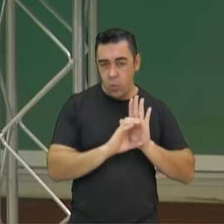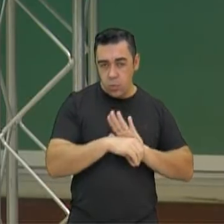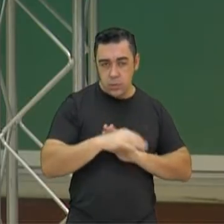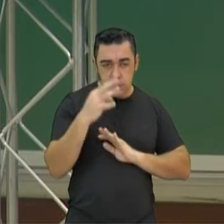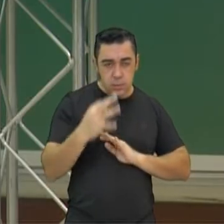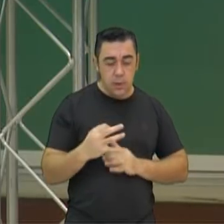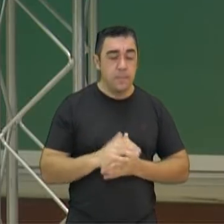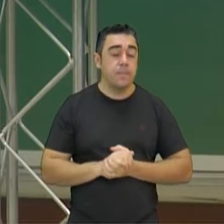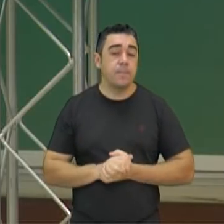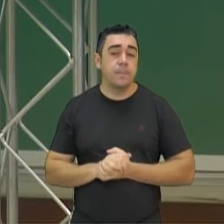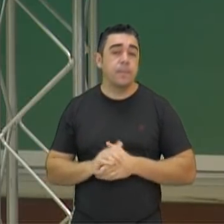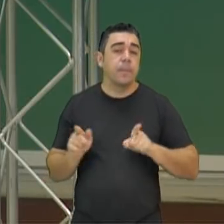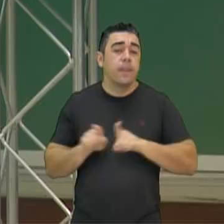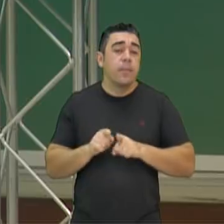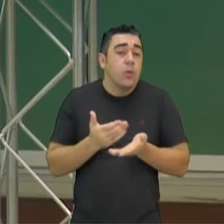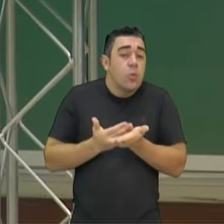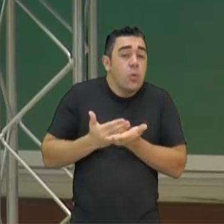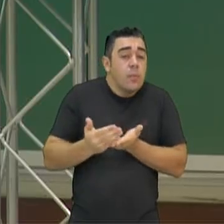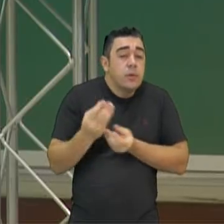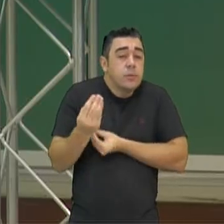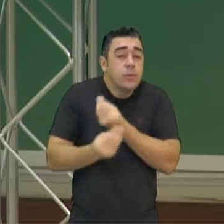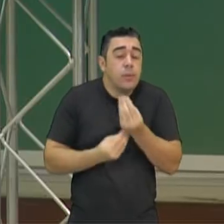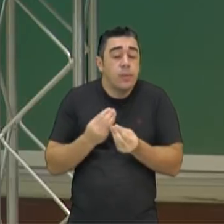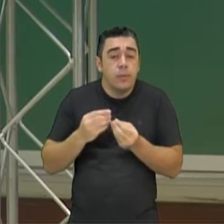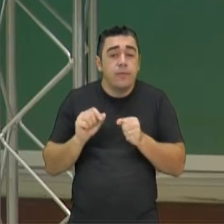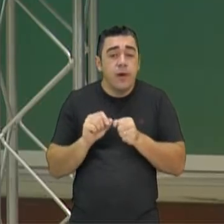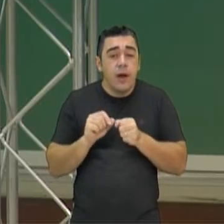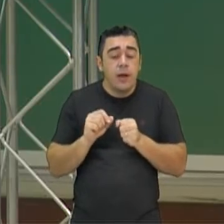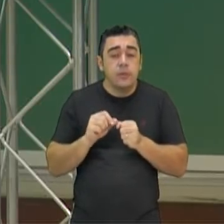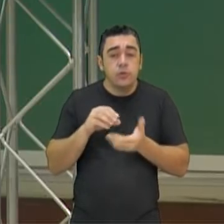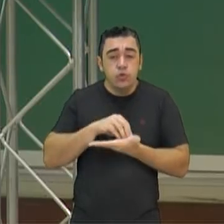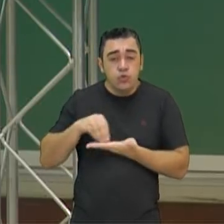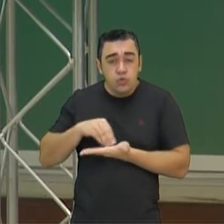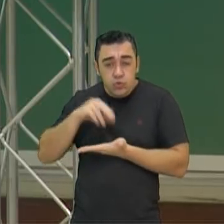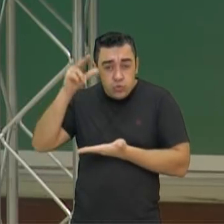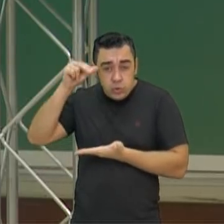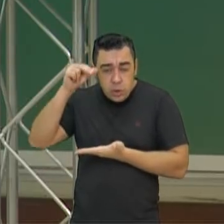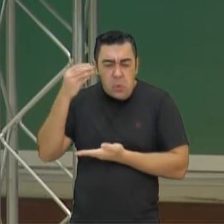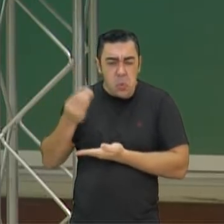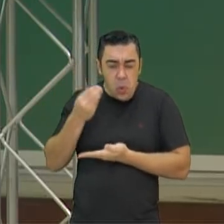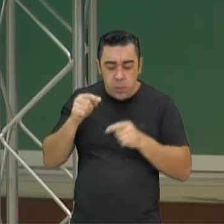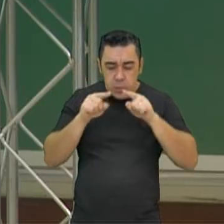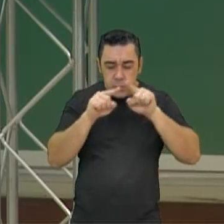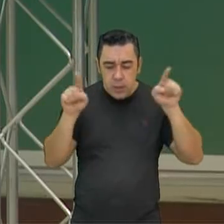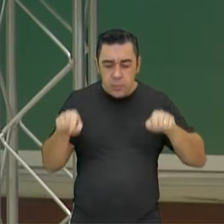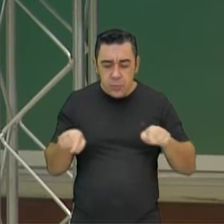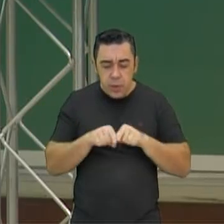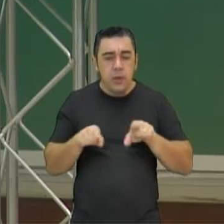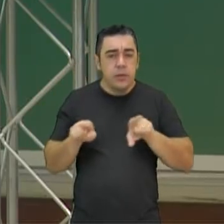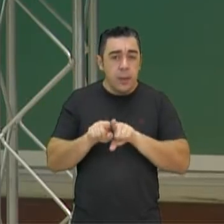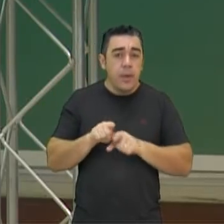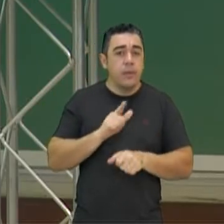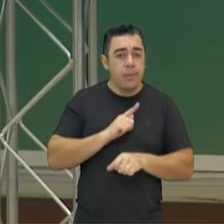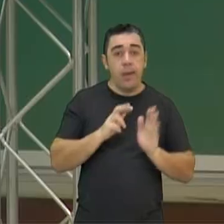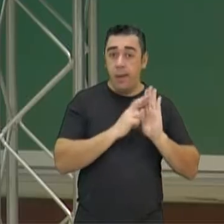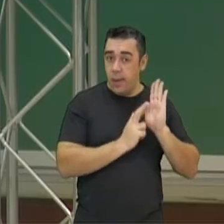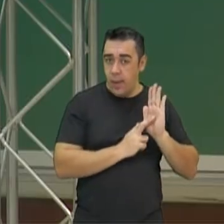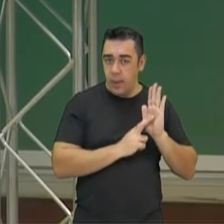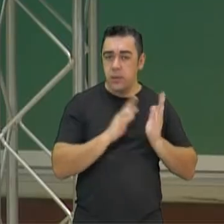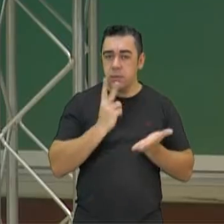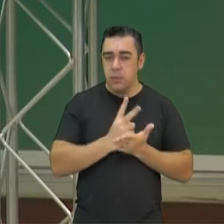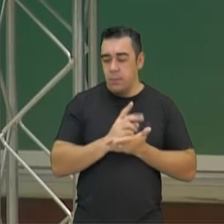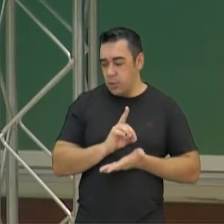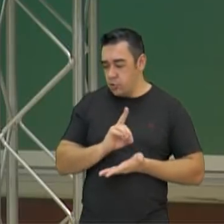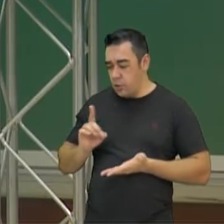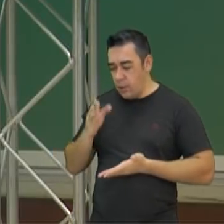ali, e a posição inicial das peças no tabuleiro, né? Tanto o tabuleiro quanto a posição. Vimos a regra da casinha branca no lado